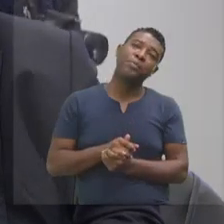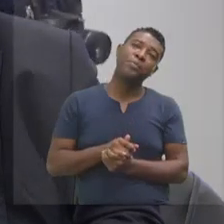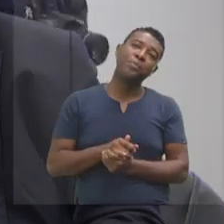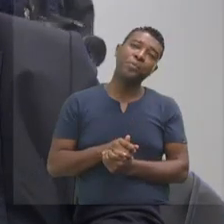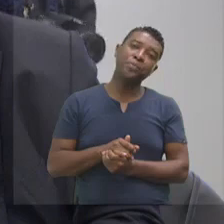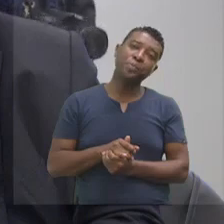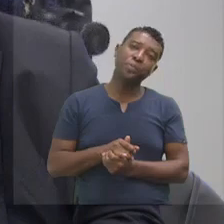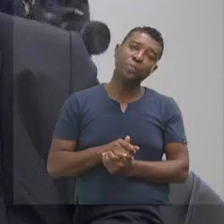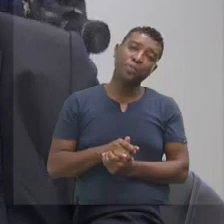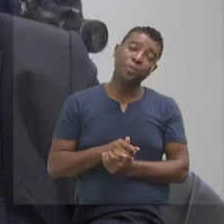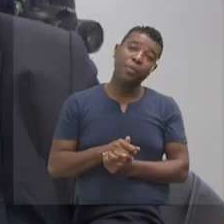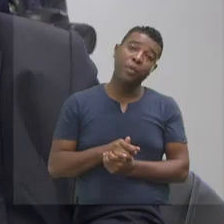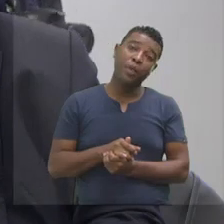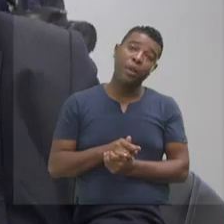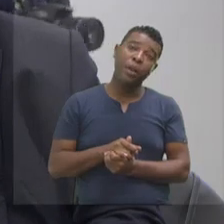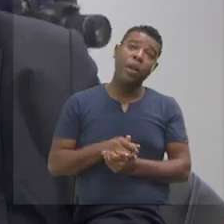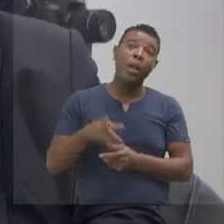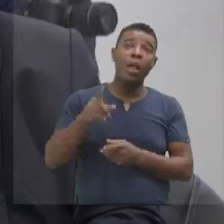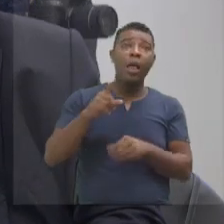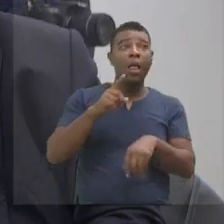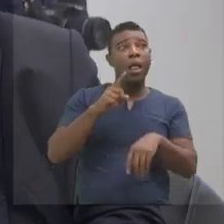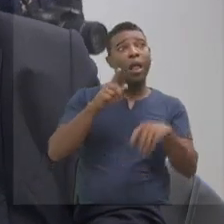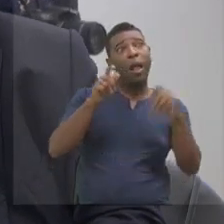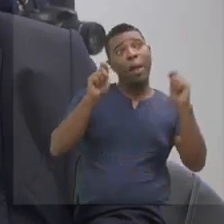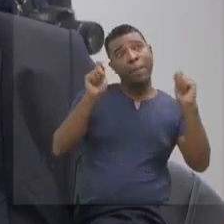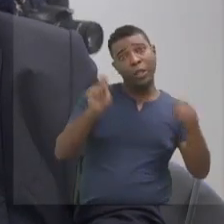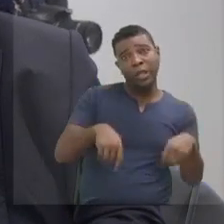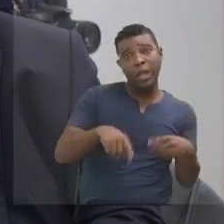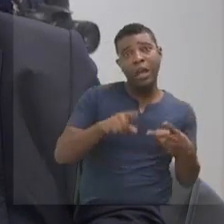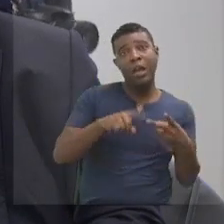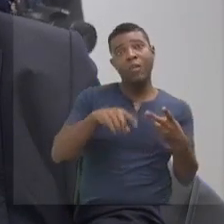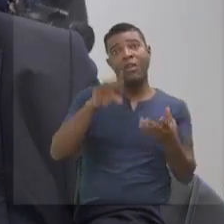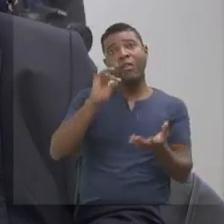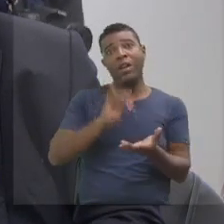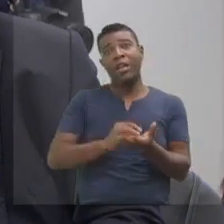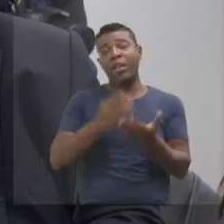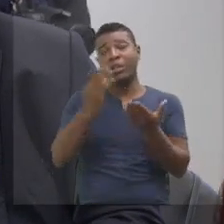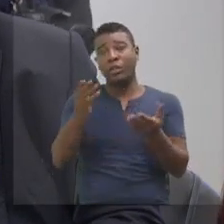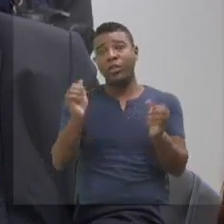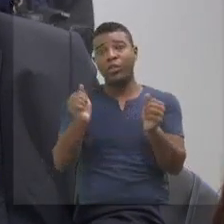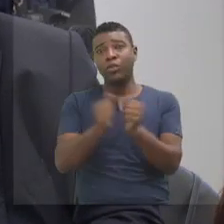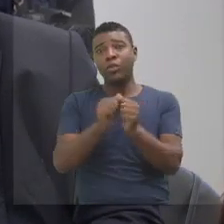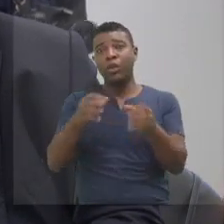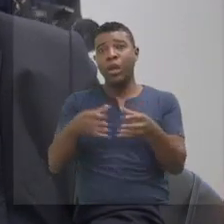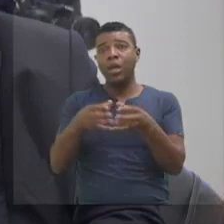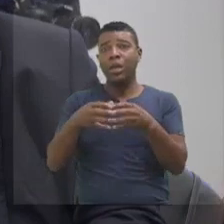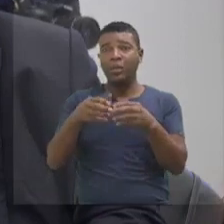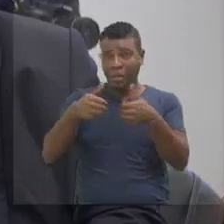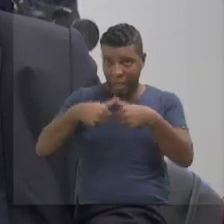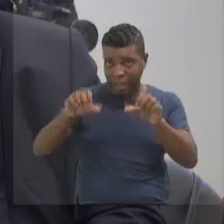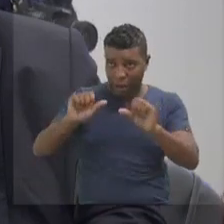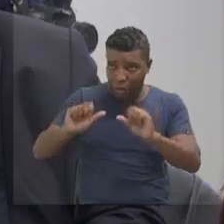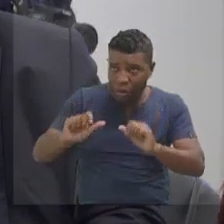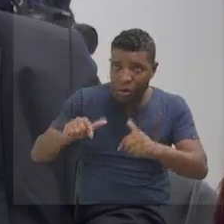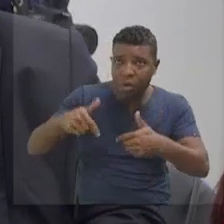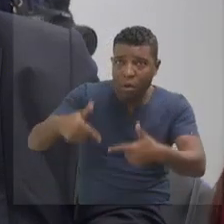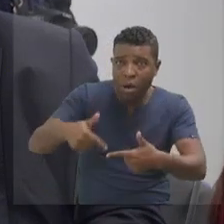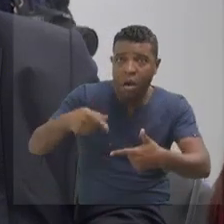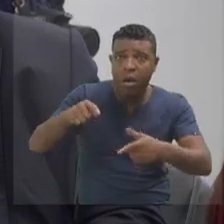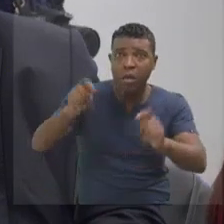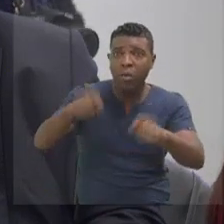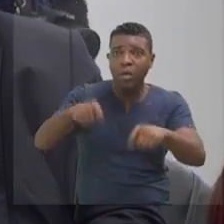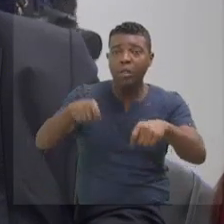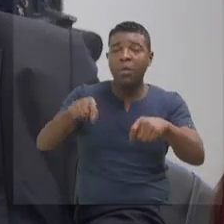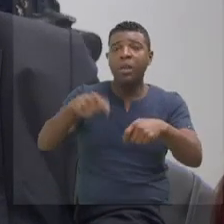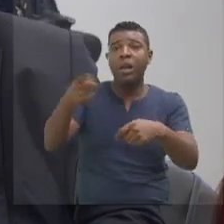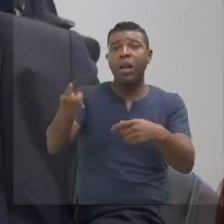é possível E é verdade que o senhor e sua equipe estão empenhados na possibilidade